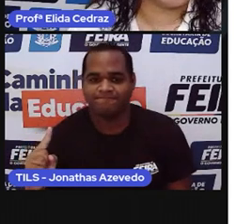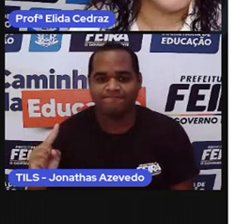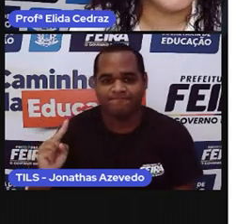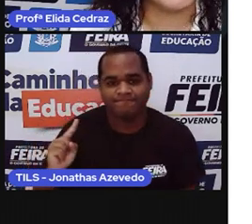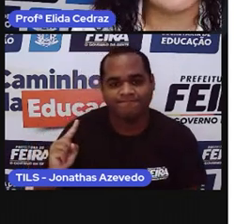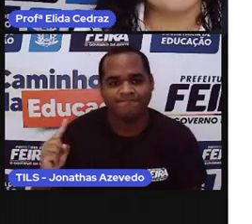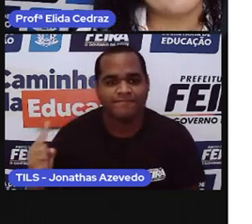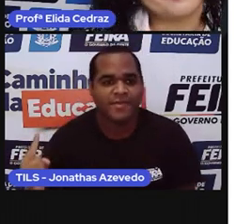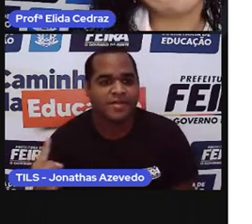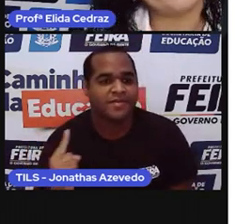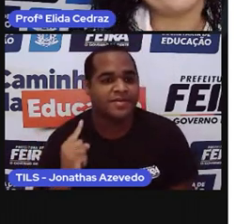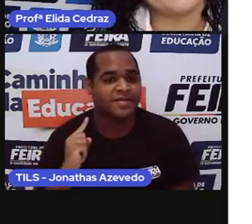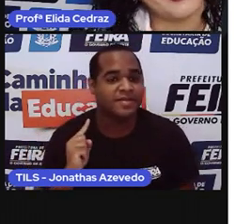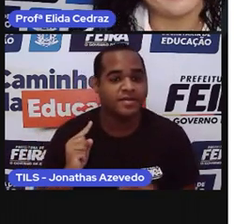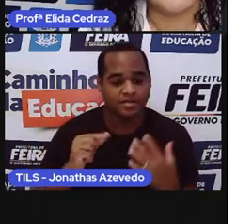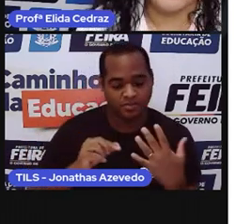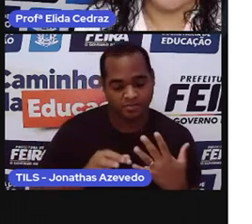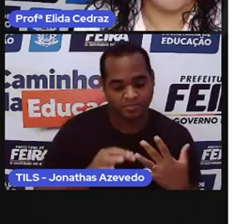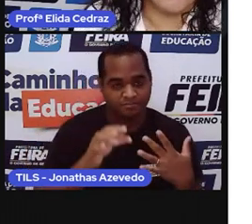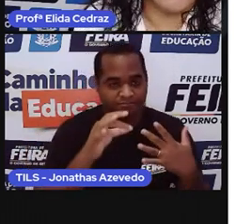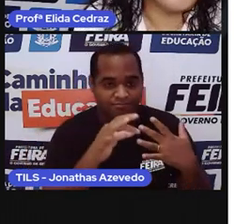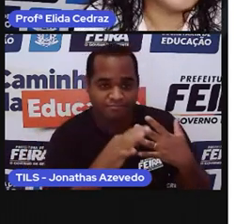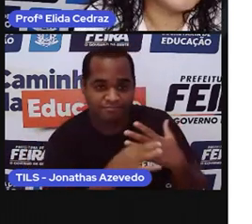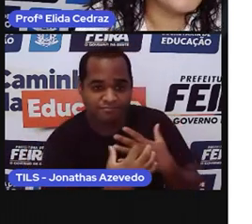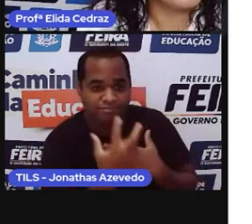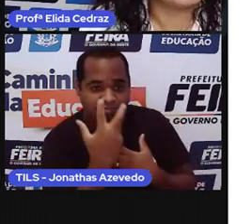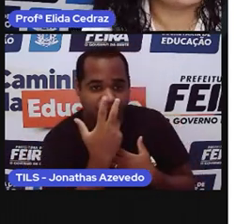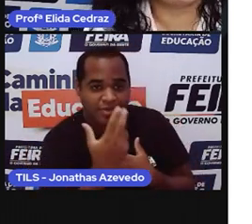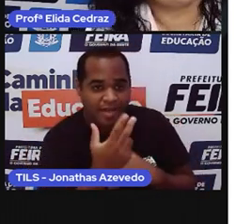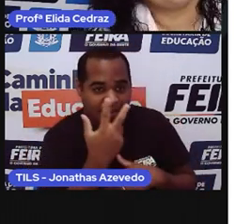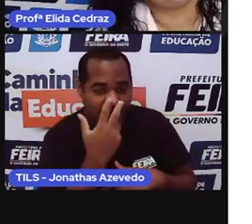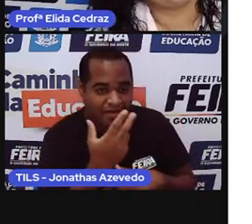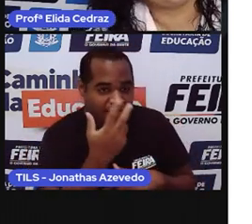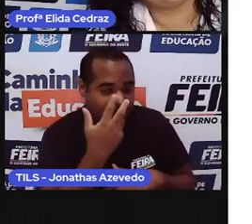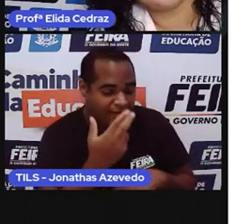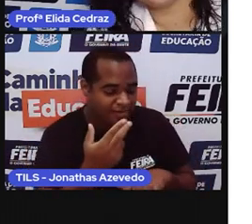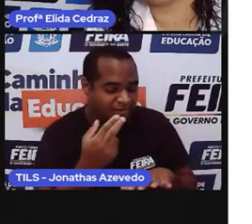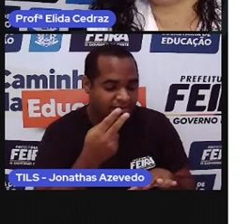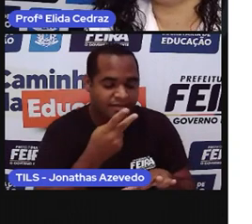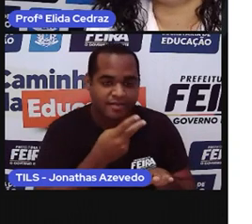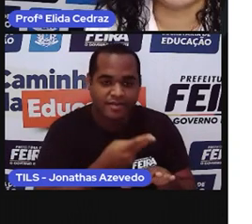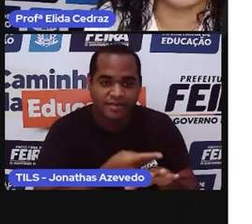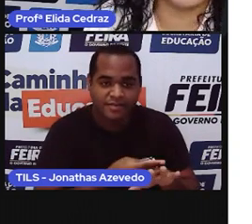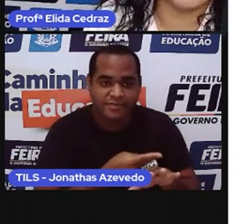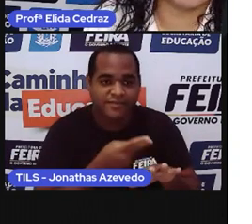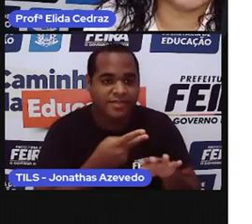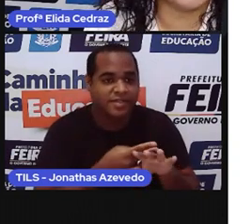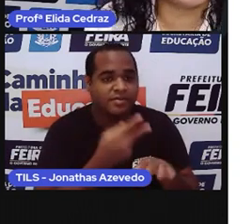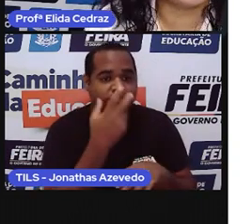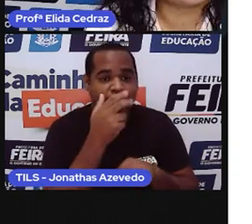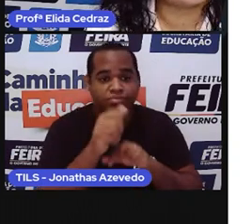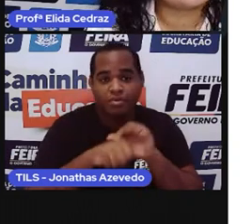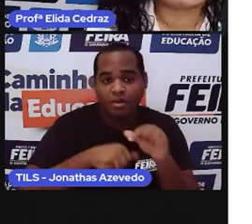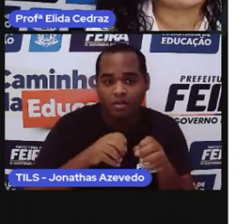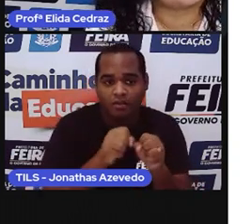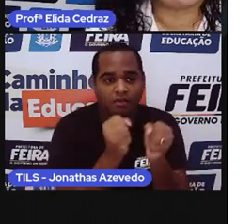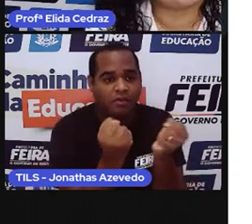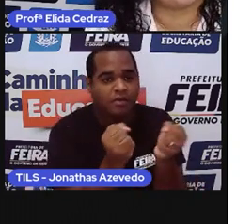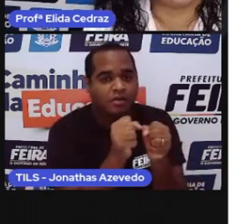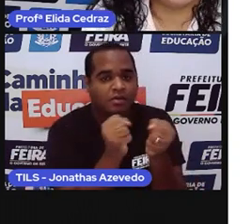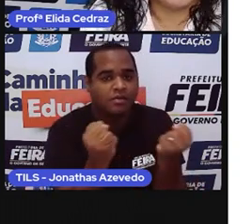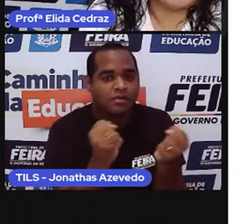volta e meia vamos dar. O anel que tu me destes era vidro e